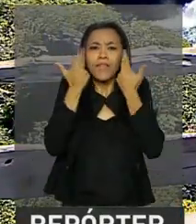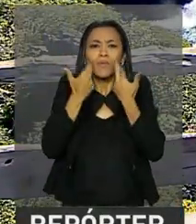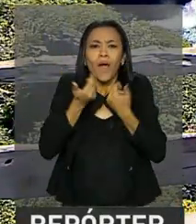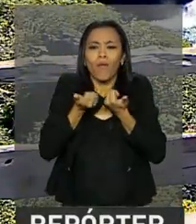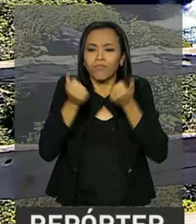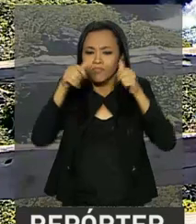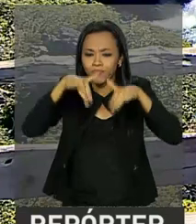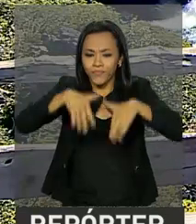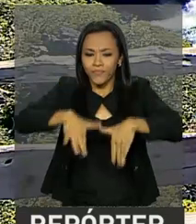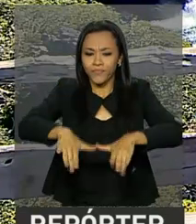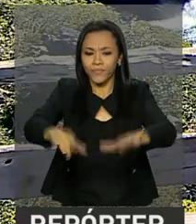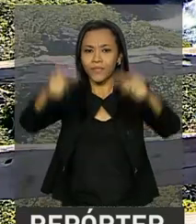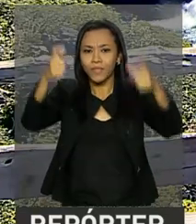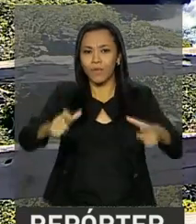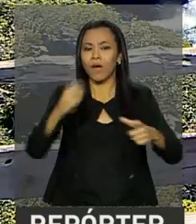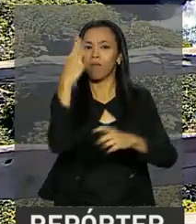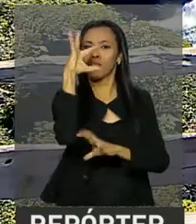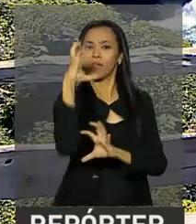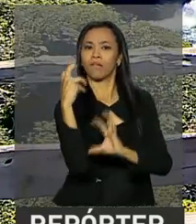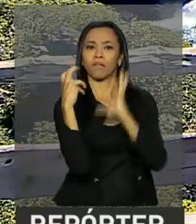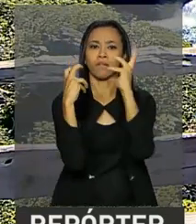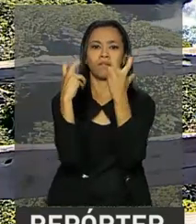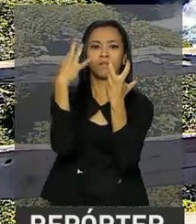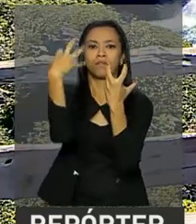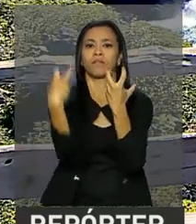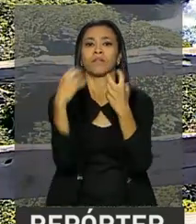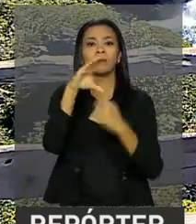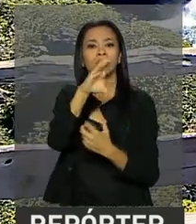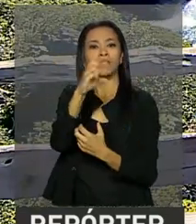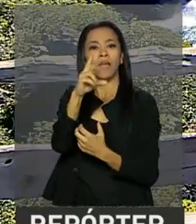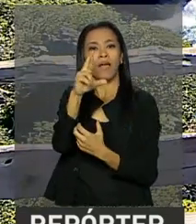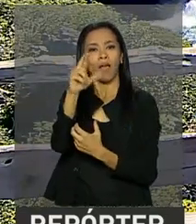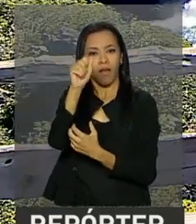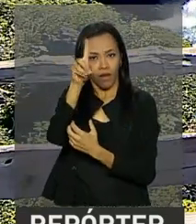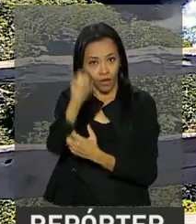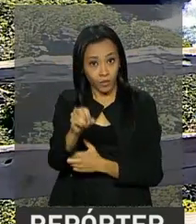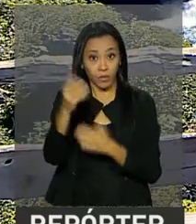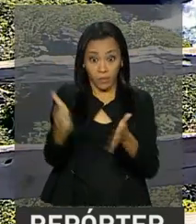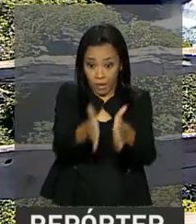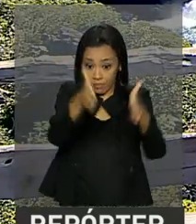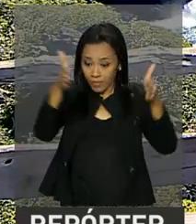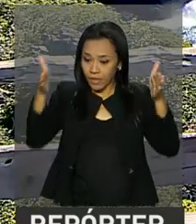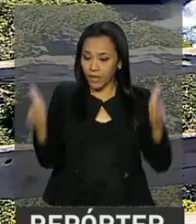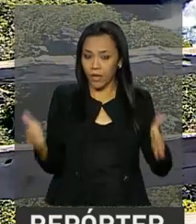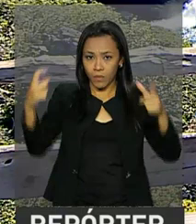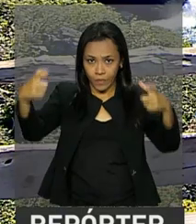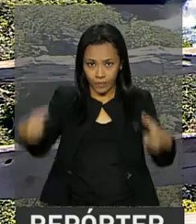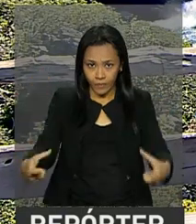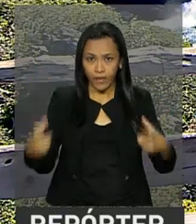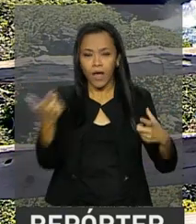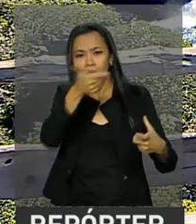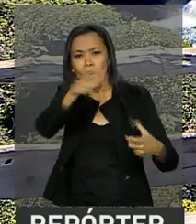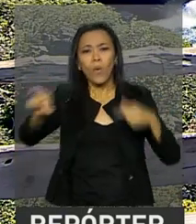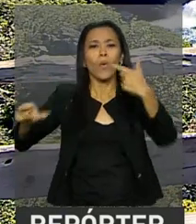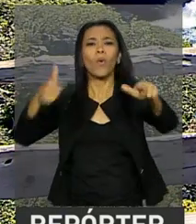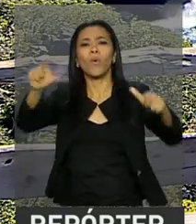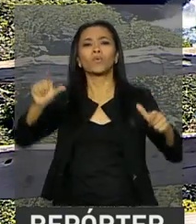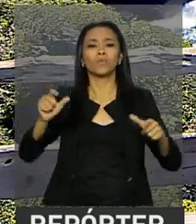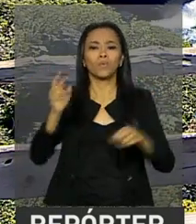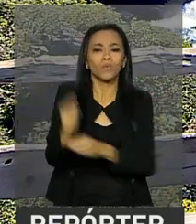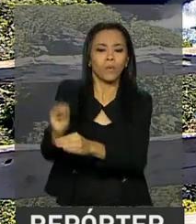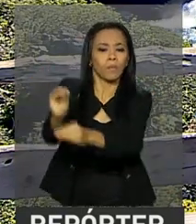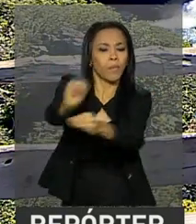serrado né então ampliar o parque nacional daap dos Veadeiros estabelecer outras unidades de